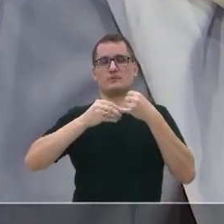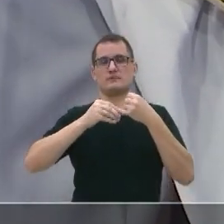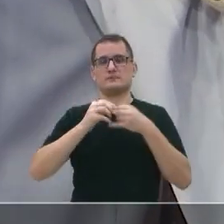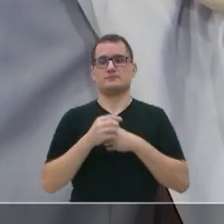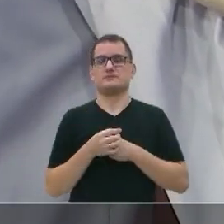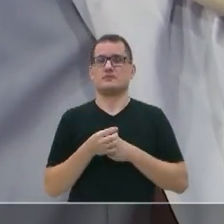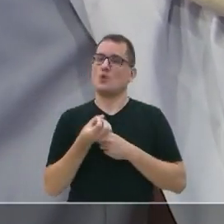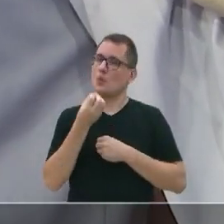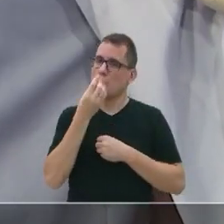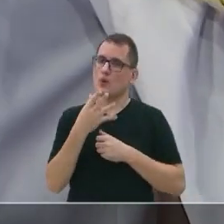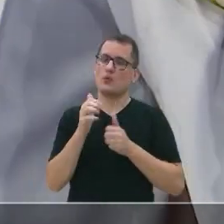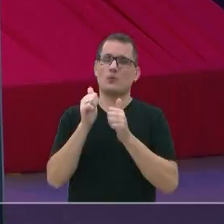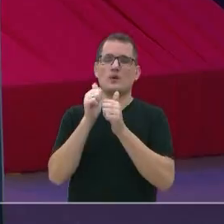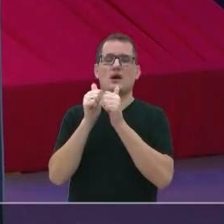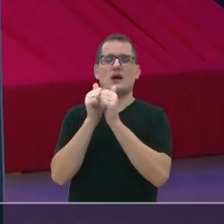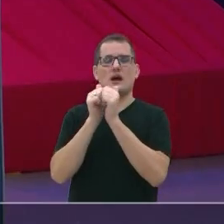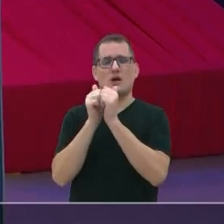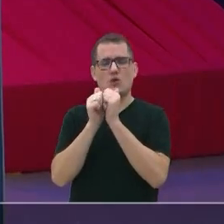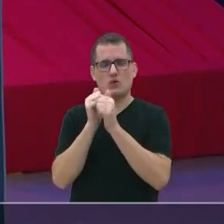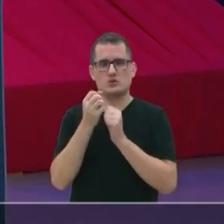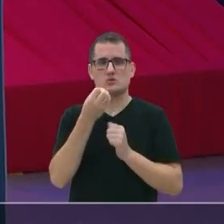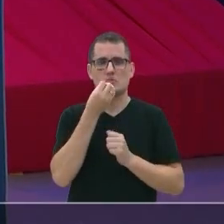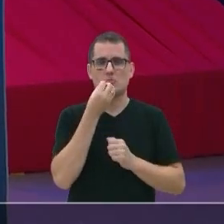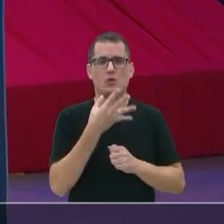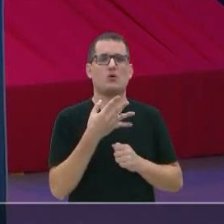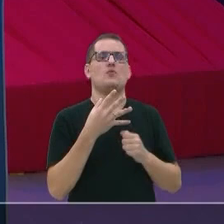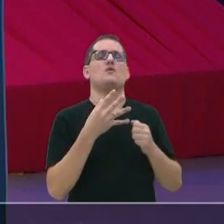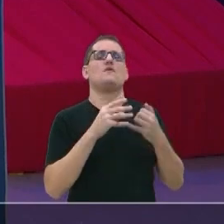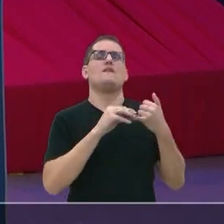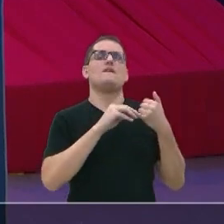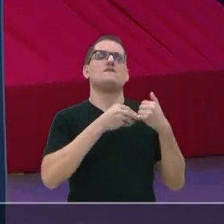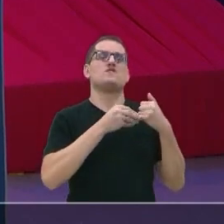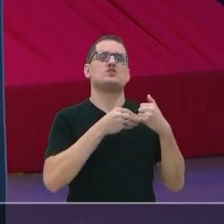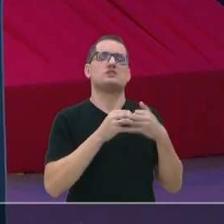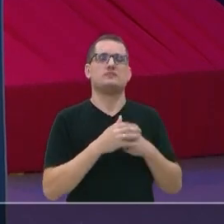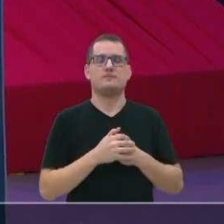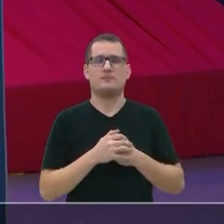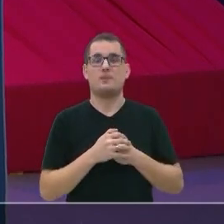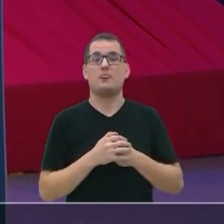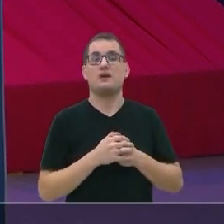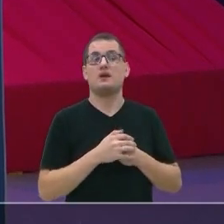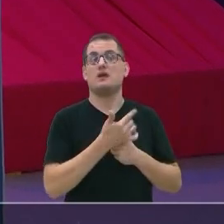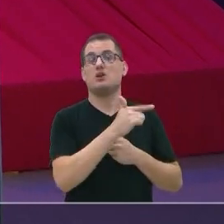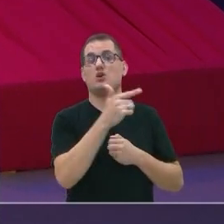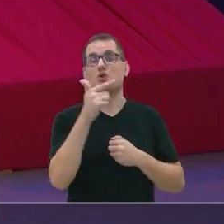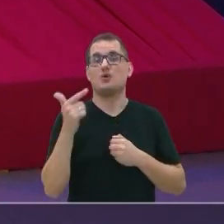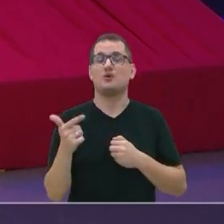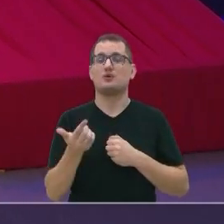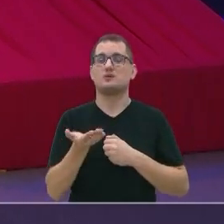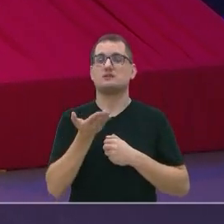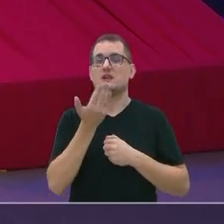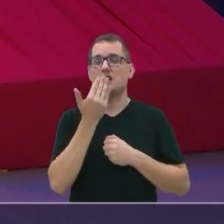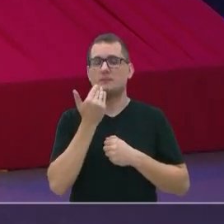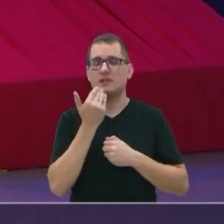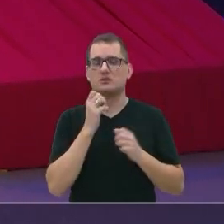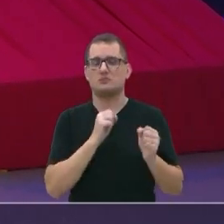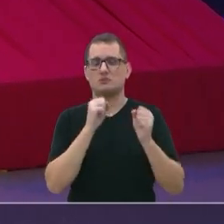bom arroz, um bom feijão, e outros alimentos que você pode